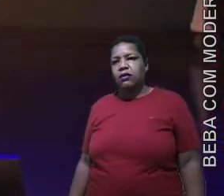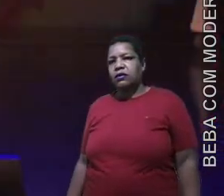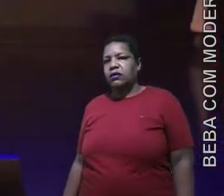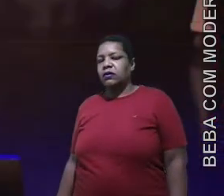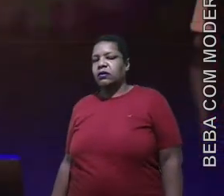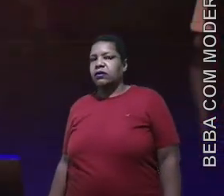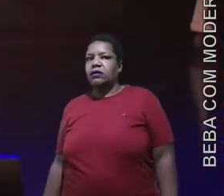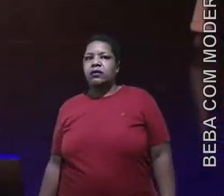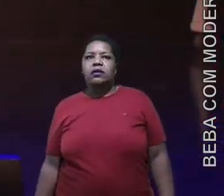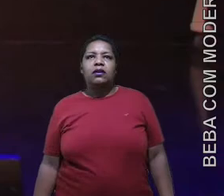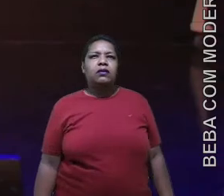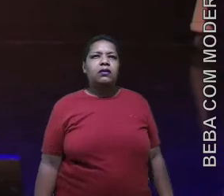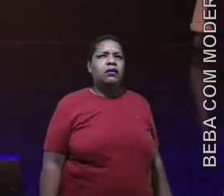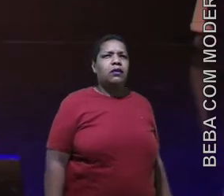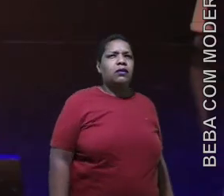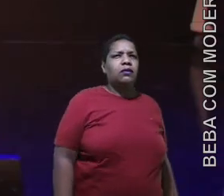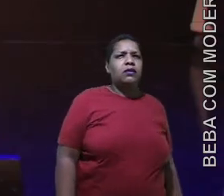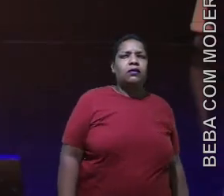E aí